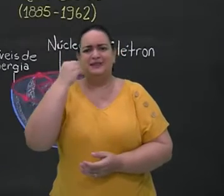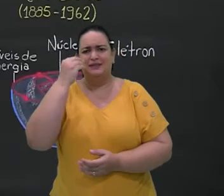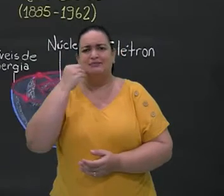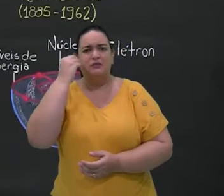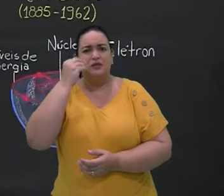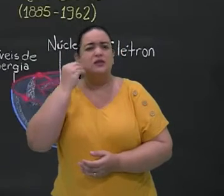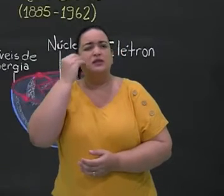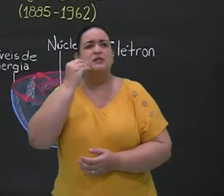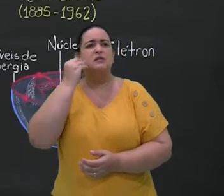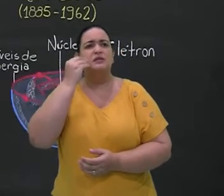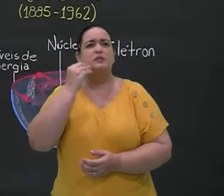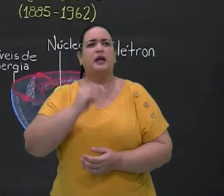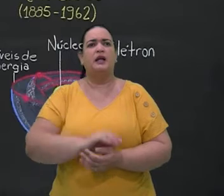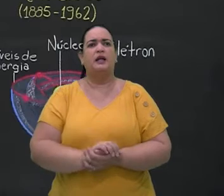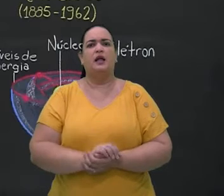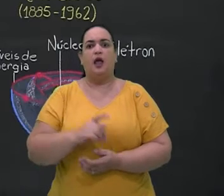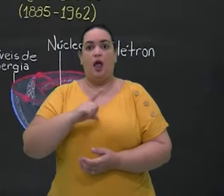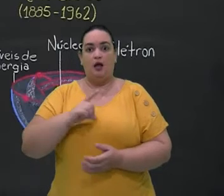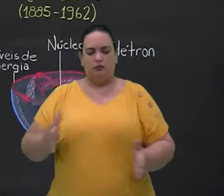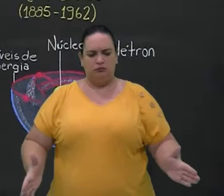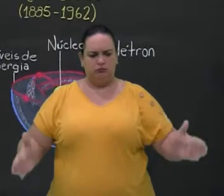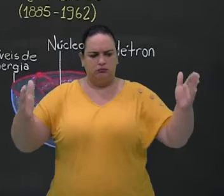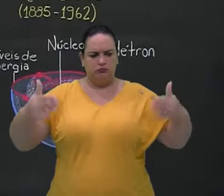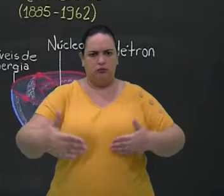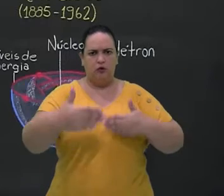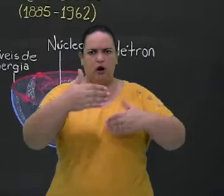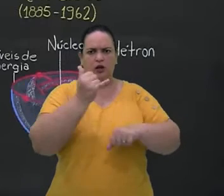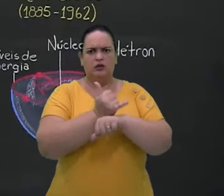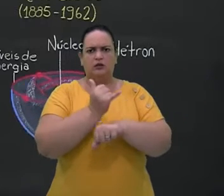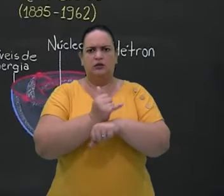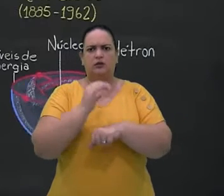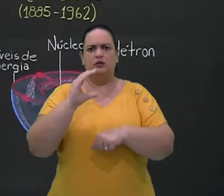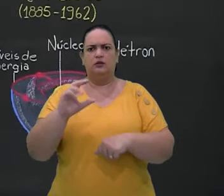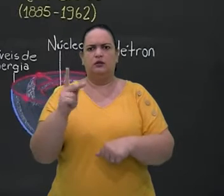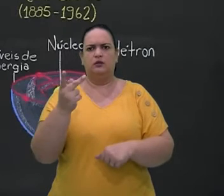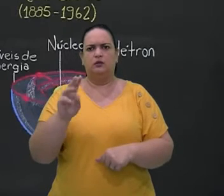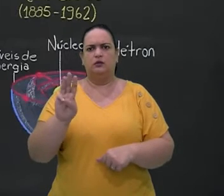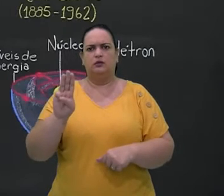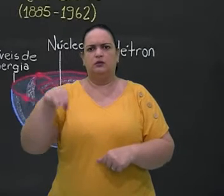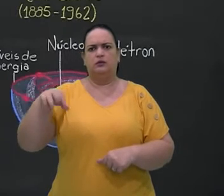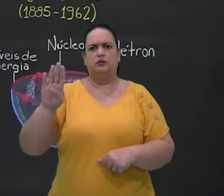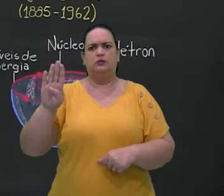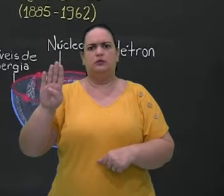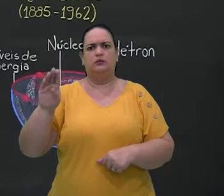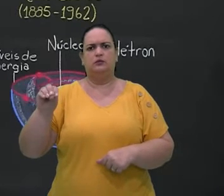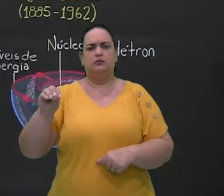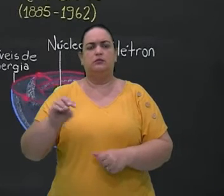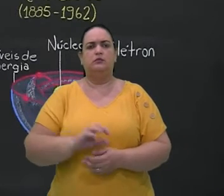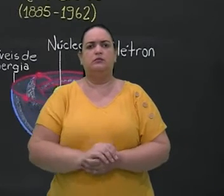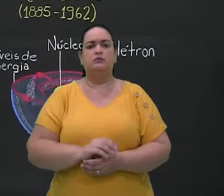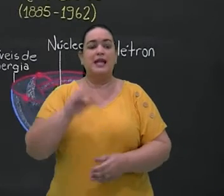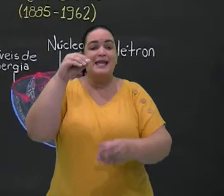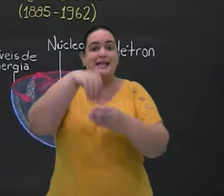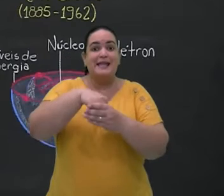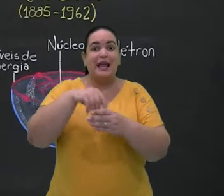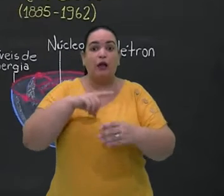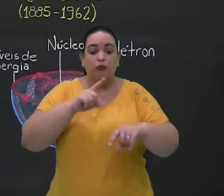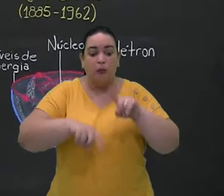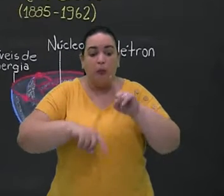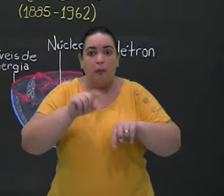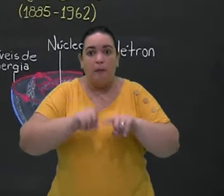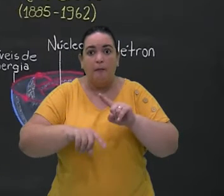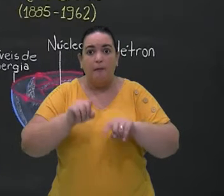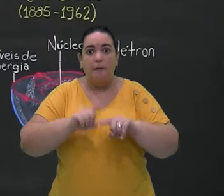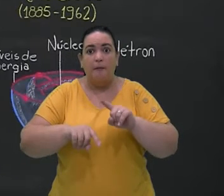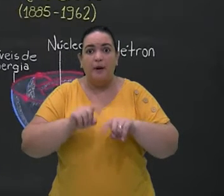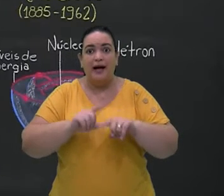enunciar aqui o experimento para vocês. Ele tinha uma caixa de chumbo. Dentro dessa caixa de chumbo, ele tinha um material